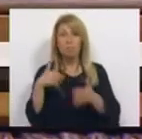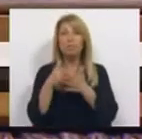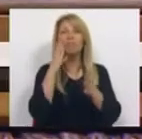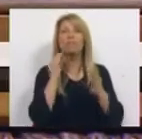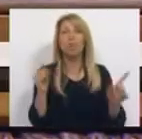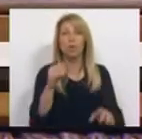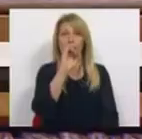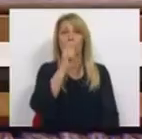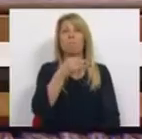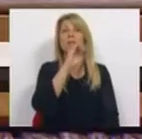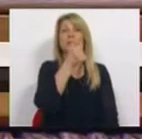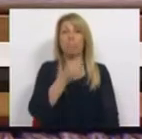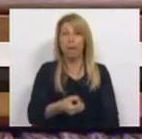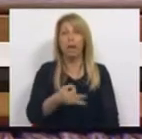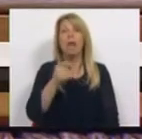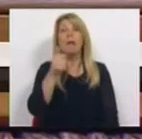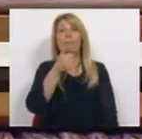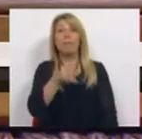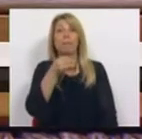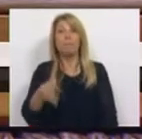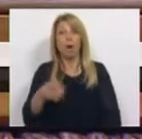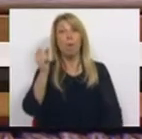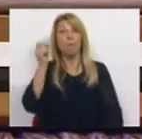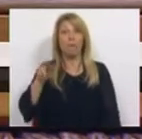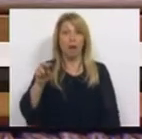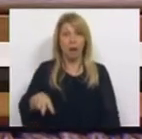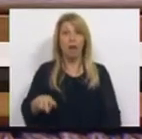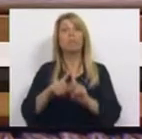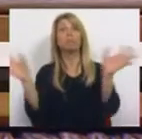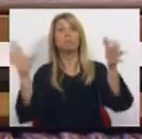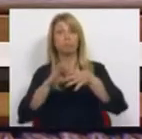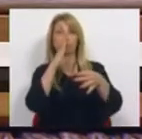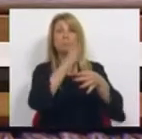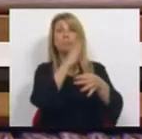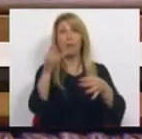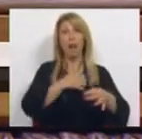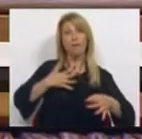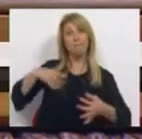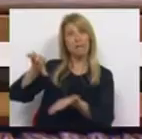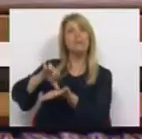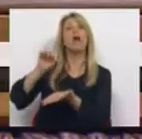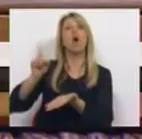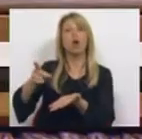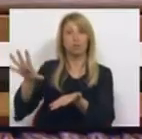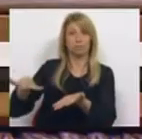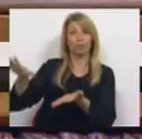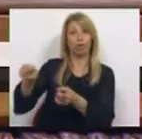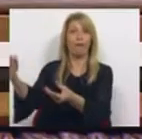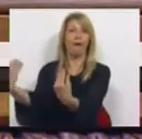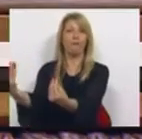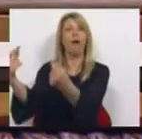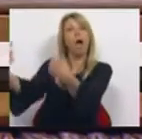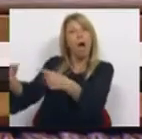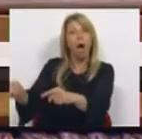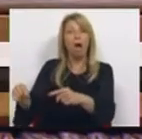BPP ou do BPN, que iniciaram práticas relacionadas com empresas sediadas exatamente em paraísos fiscais e